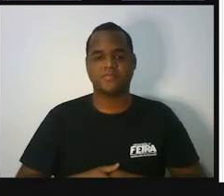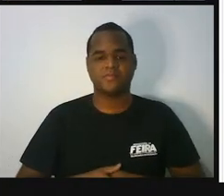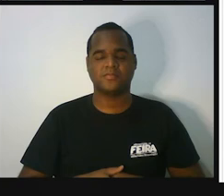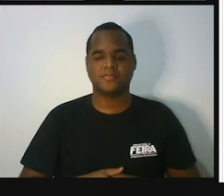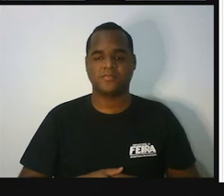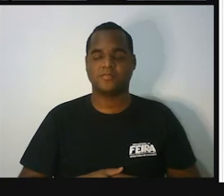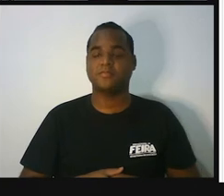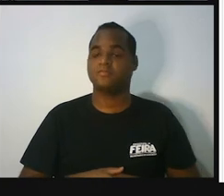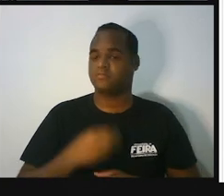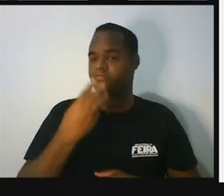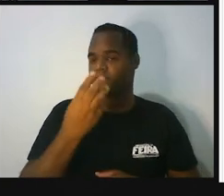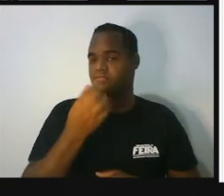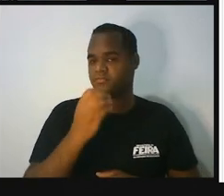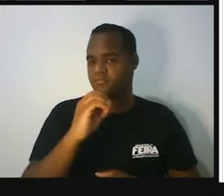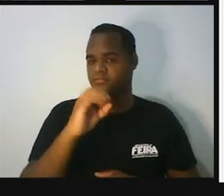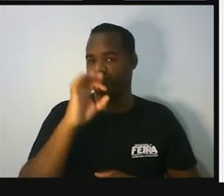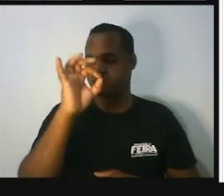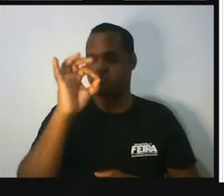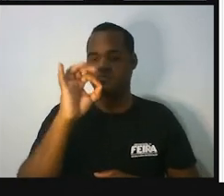graus